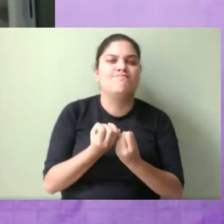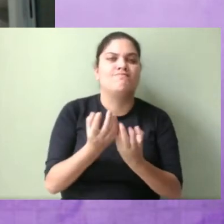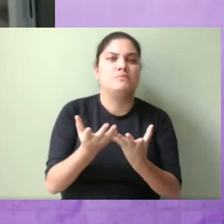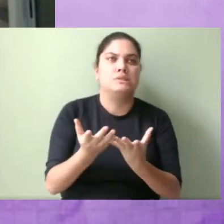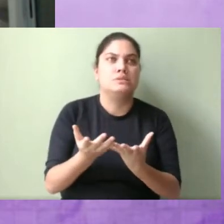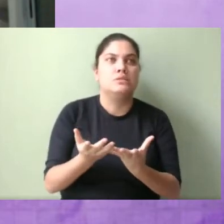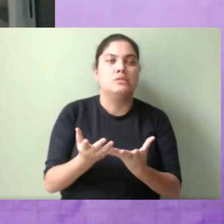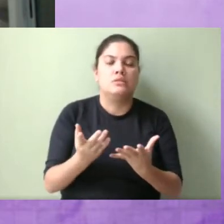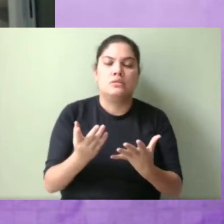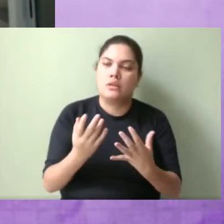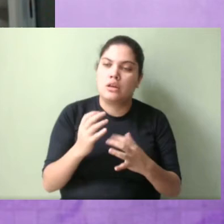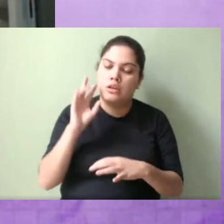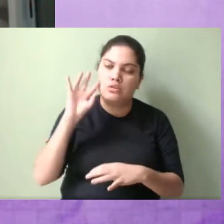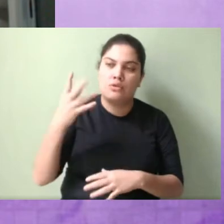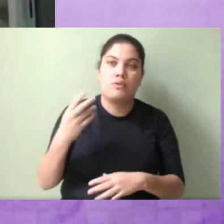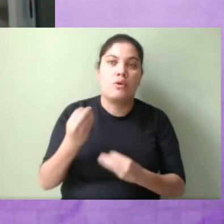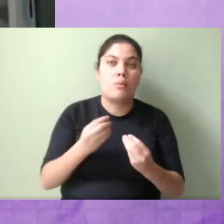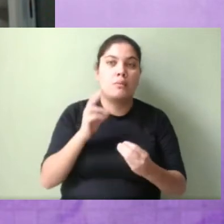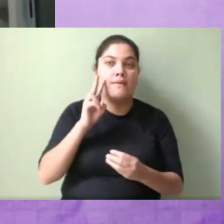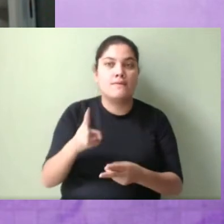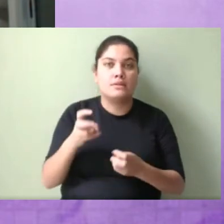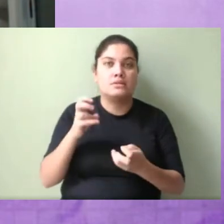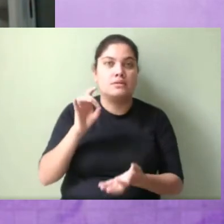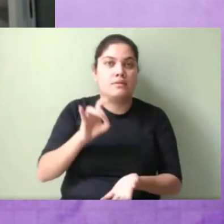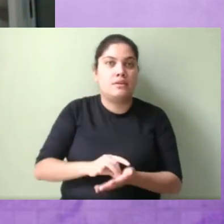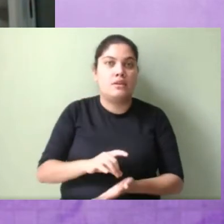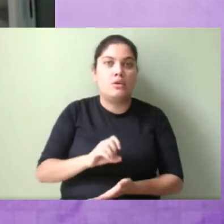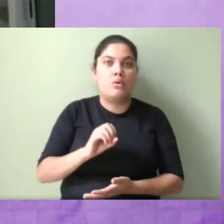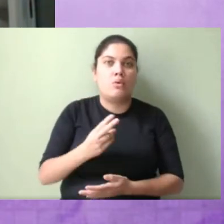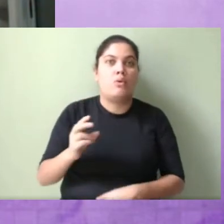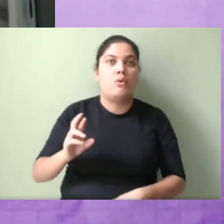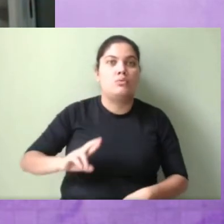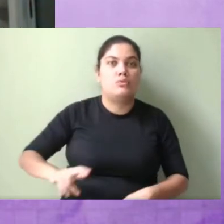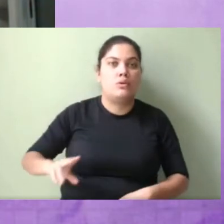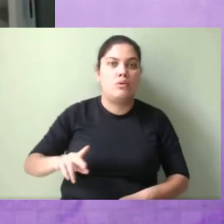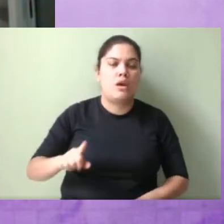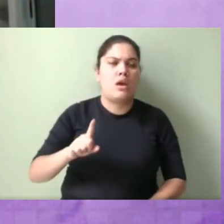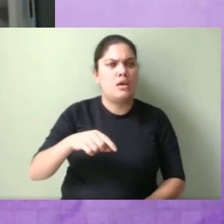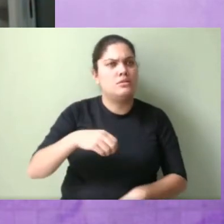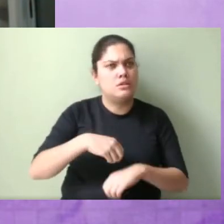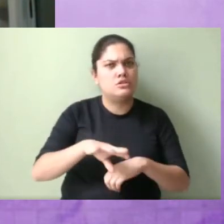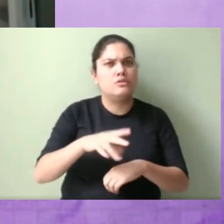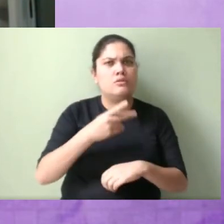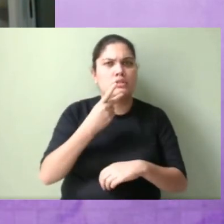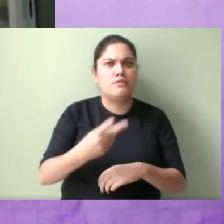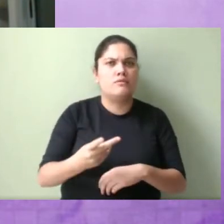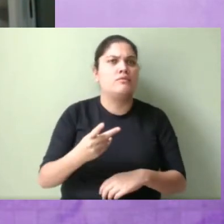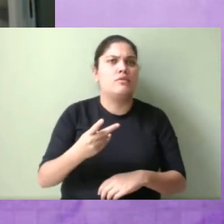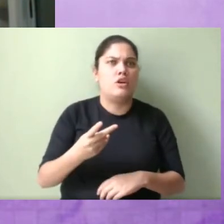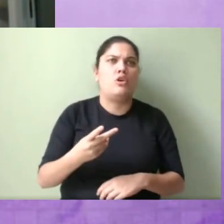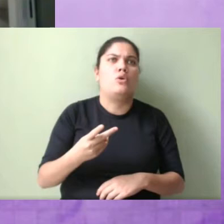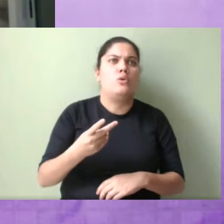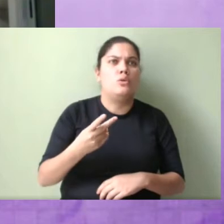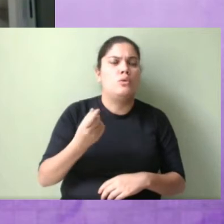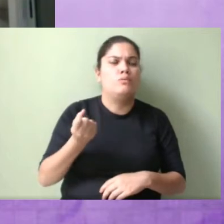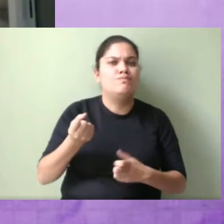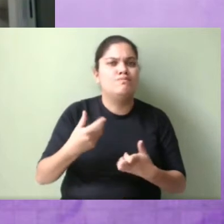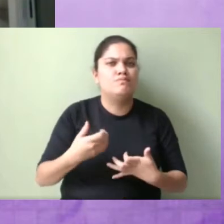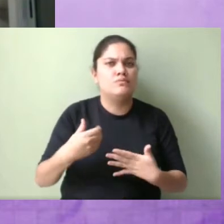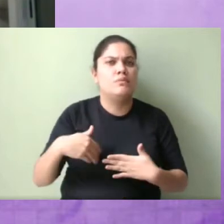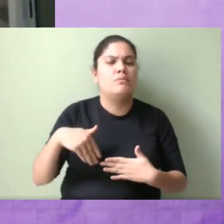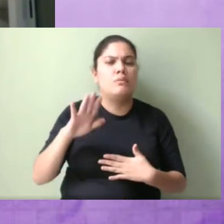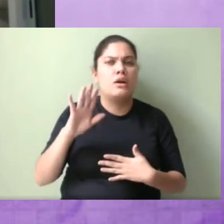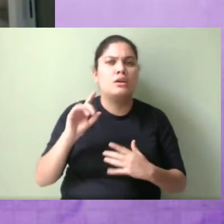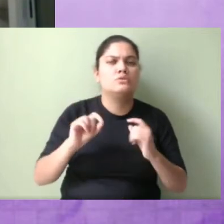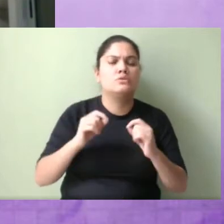Então, como também a gente ajudar e formar os nossos docentes, né? E os técnicos também,